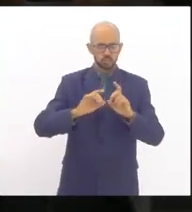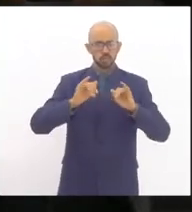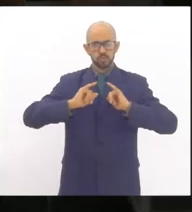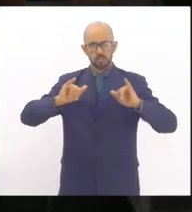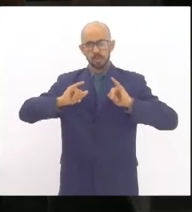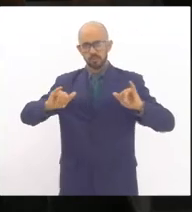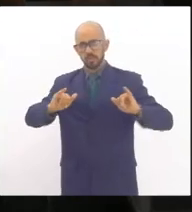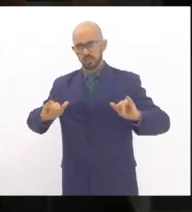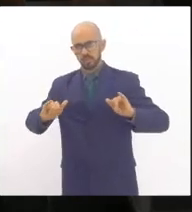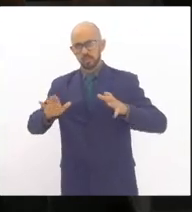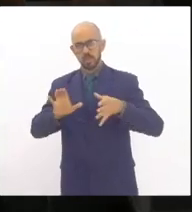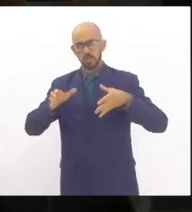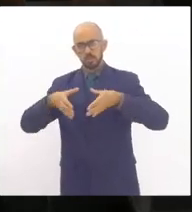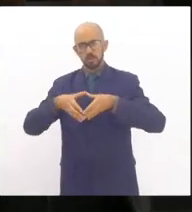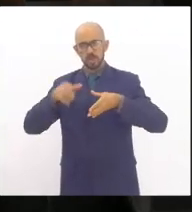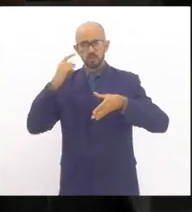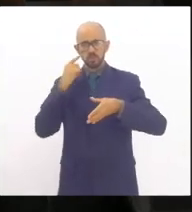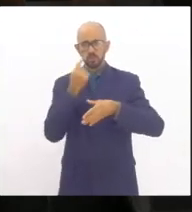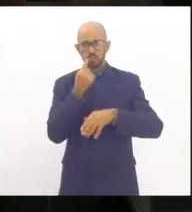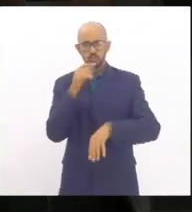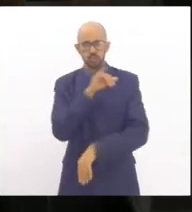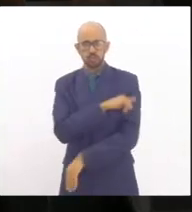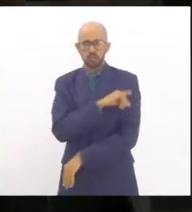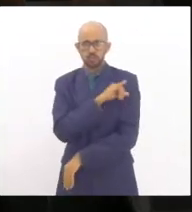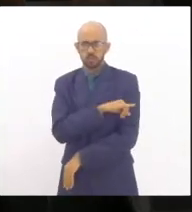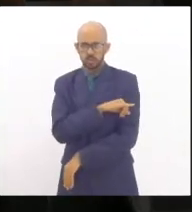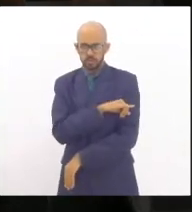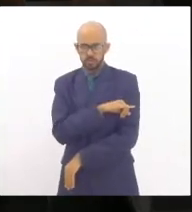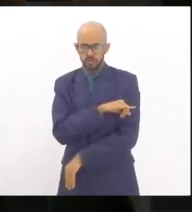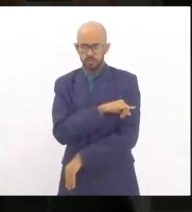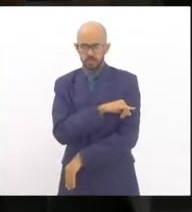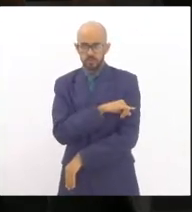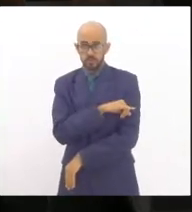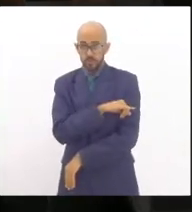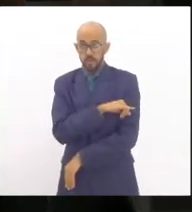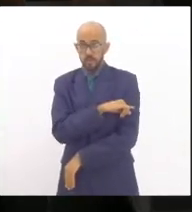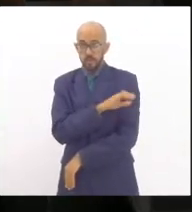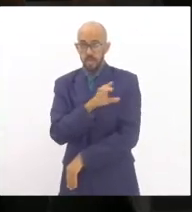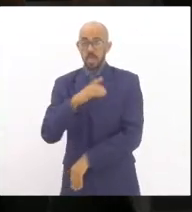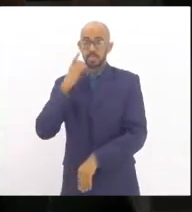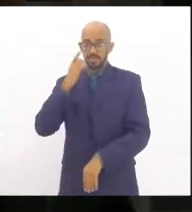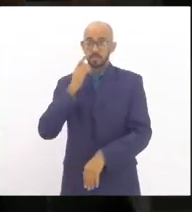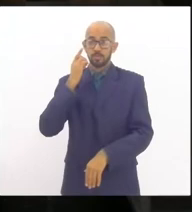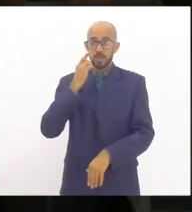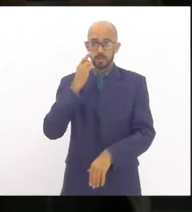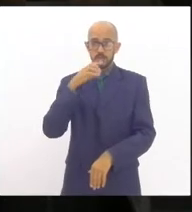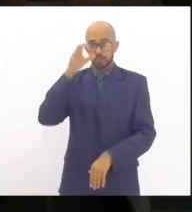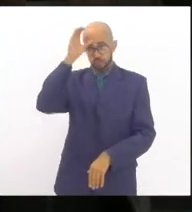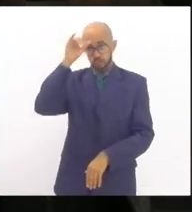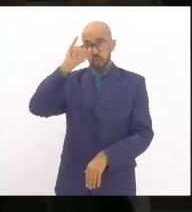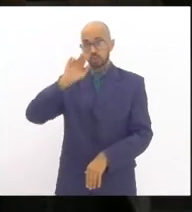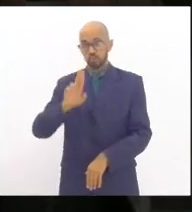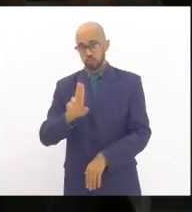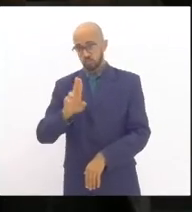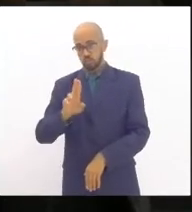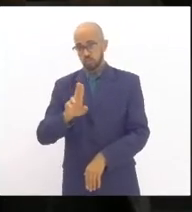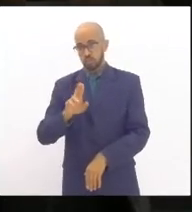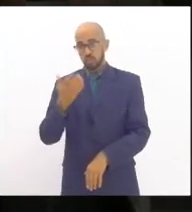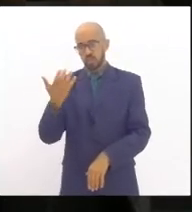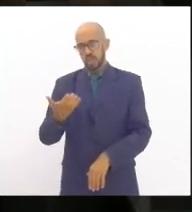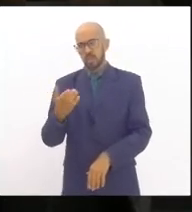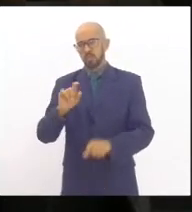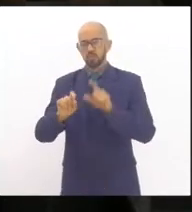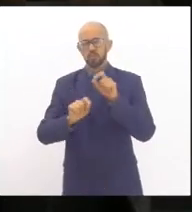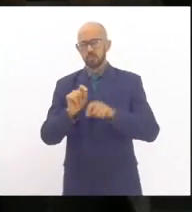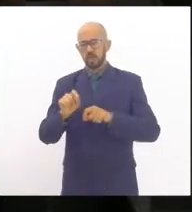EA comunidade surda do Rio de Janeiro de para te ajudou eu quero em primeiro lugar pelo